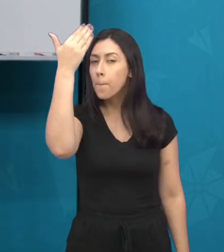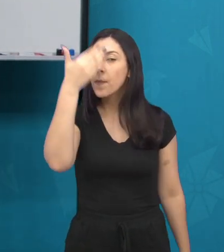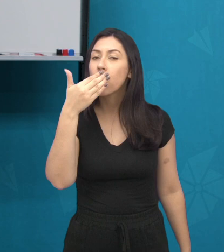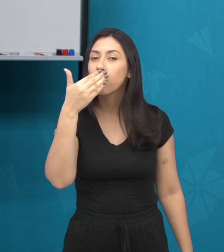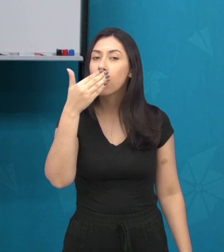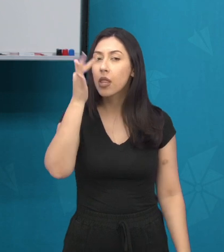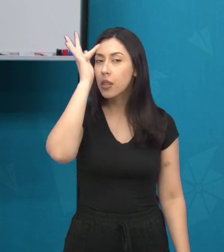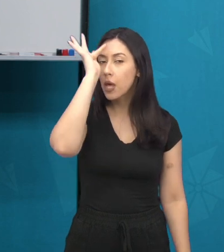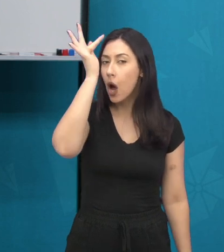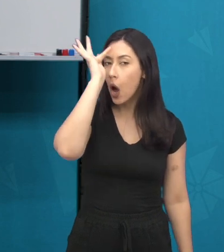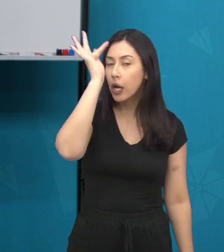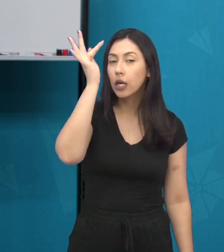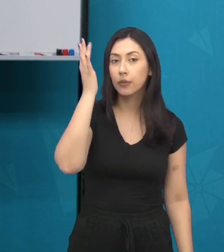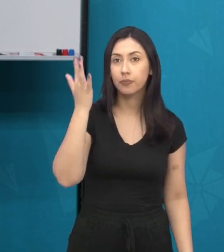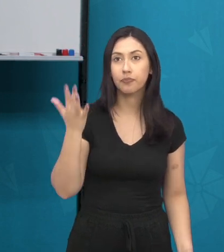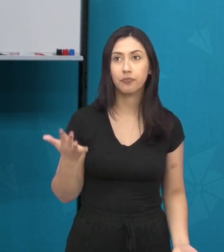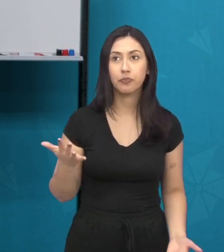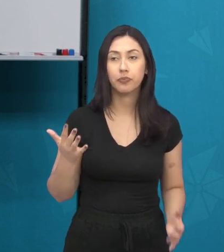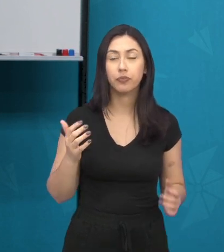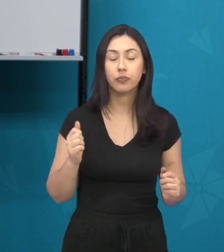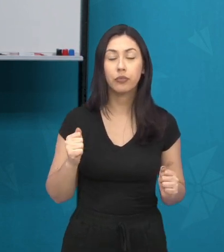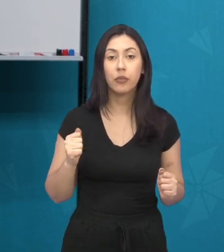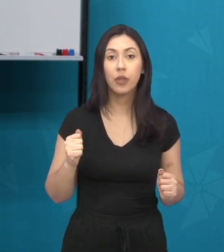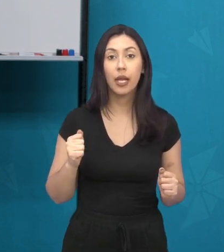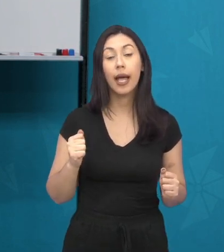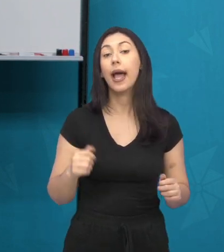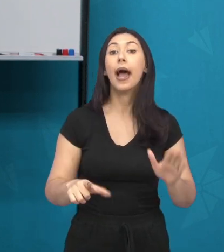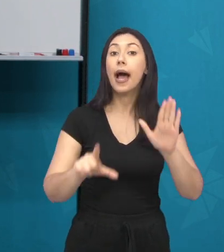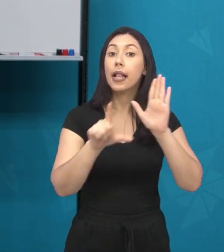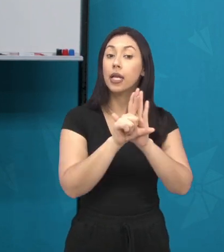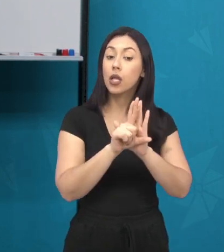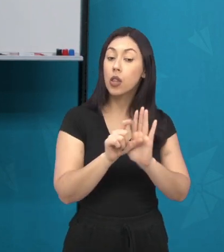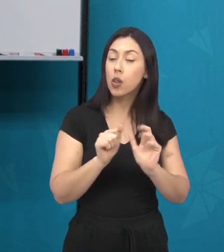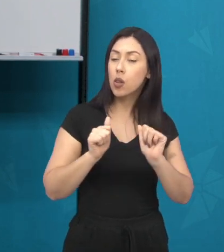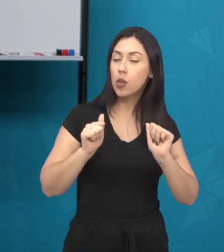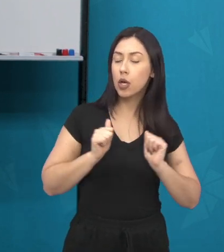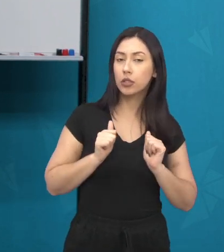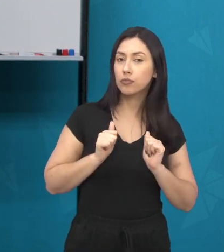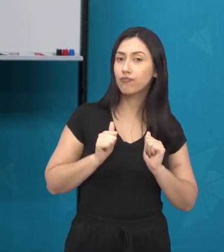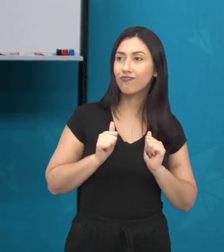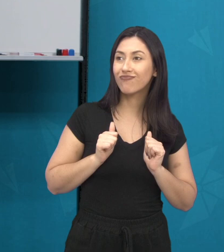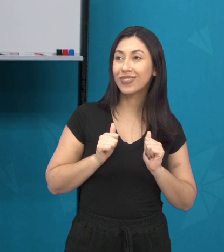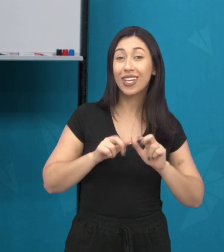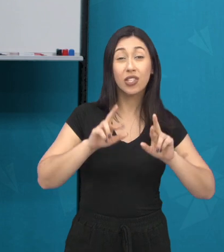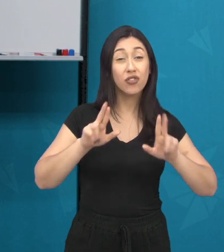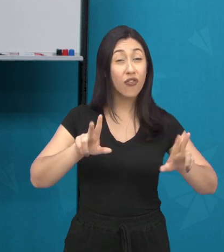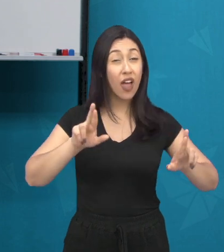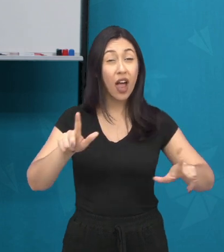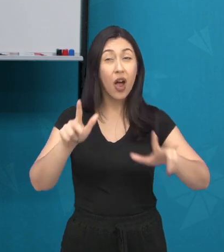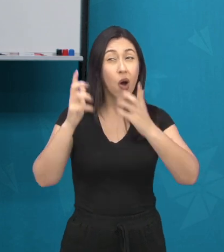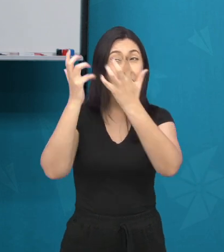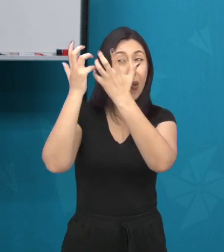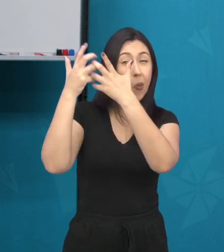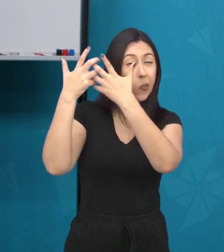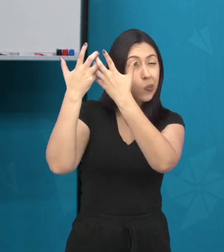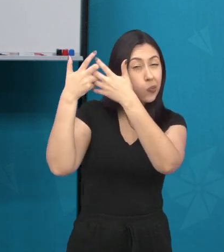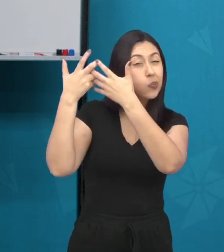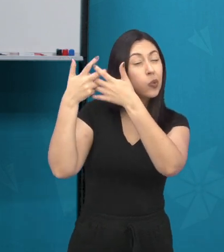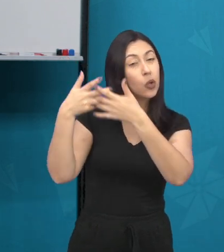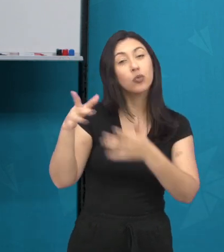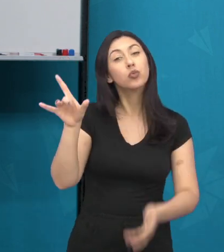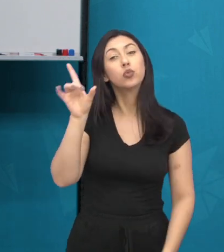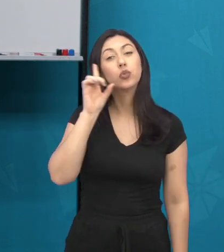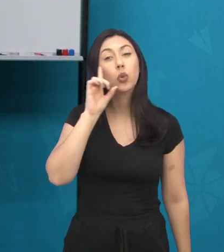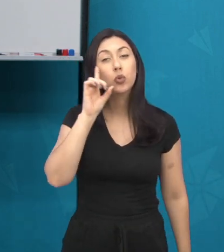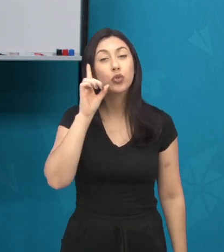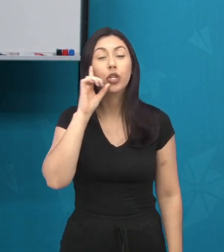teórica tá e a lei da ela tá ela tá ela é inerente nosso raciocínio no nosso dia a